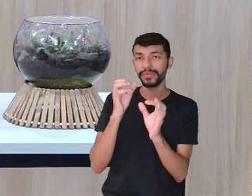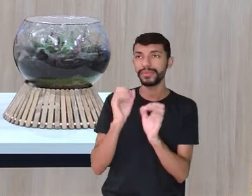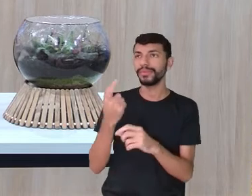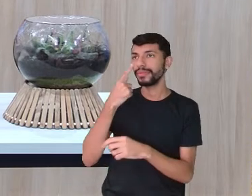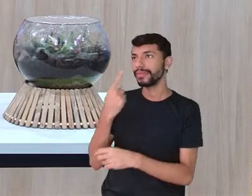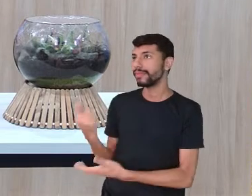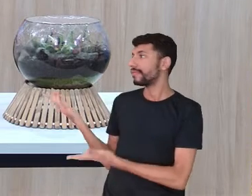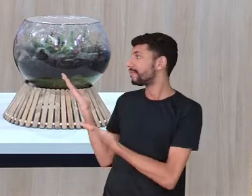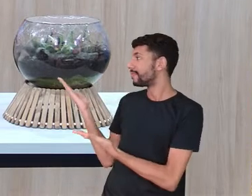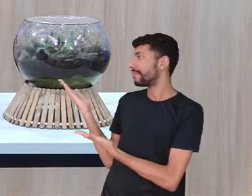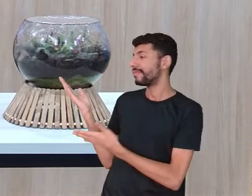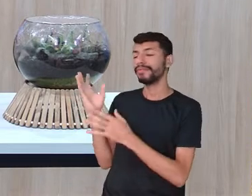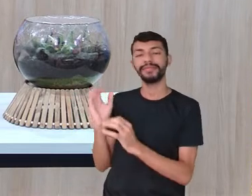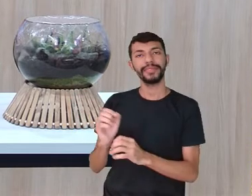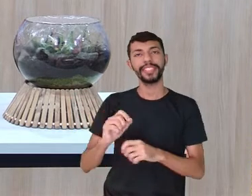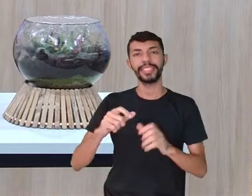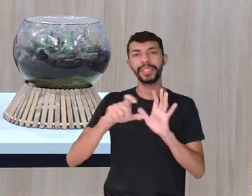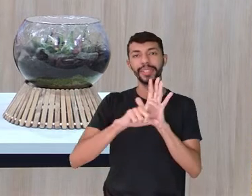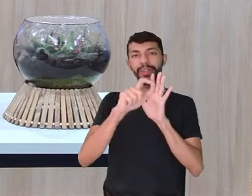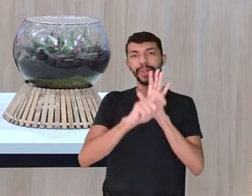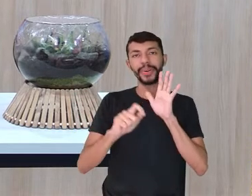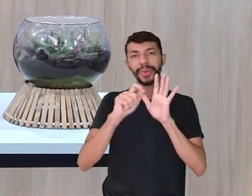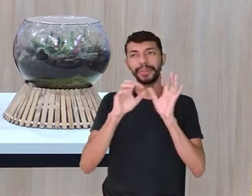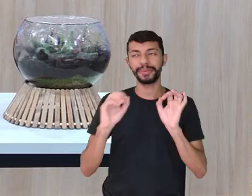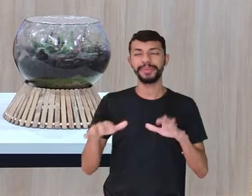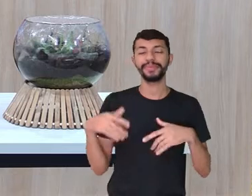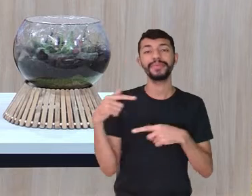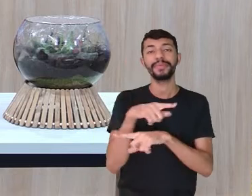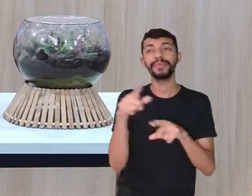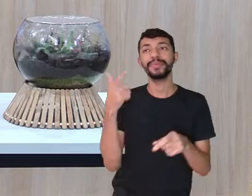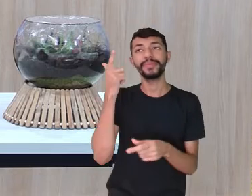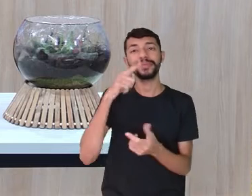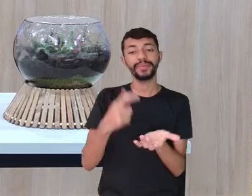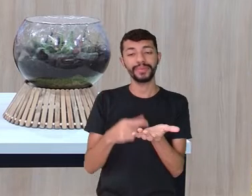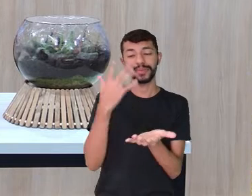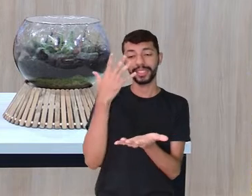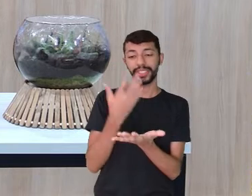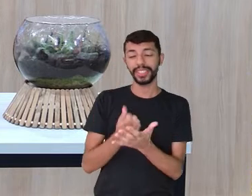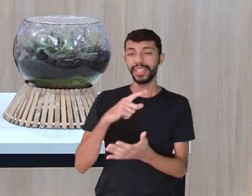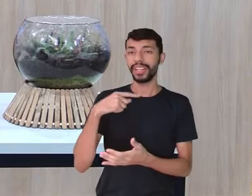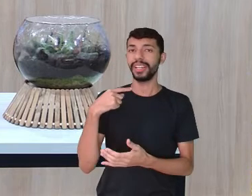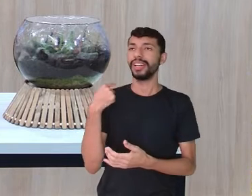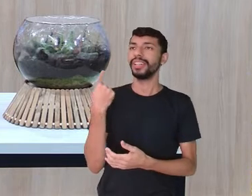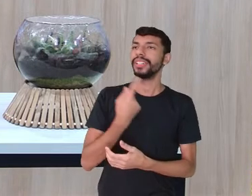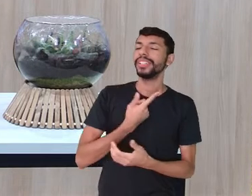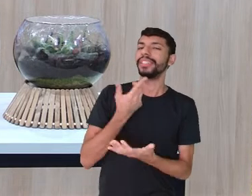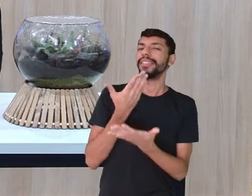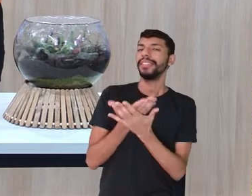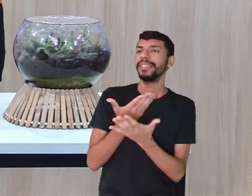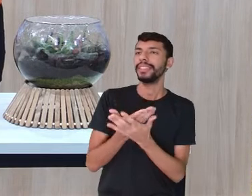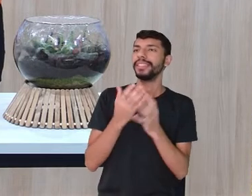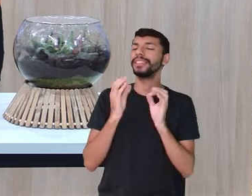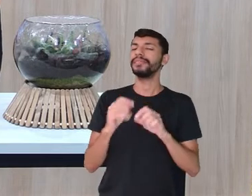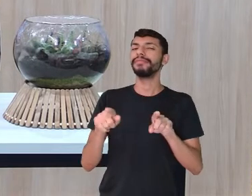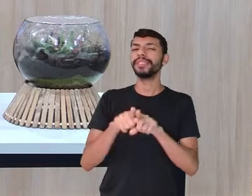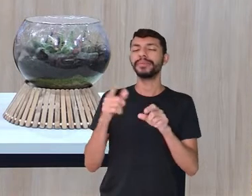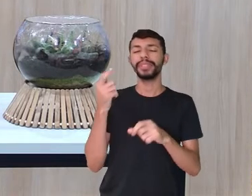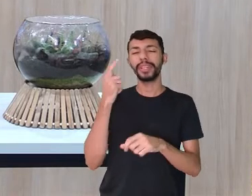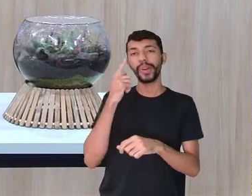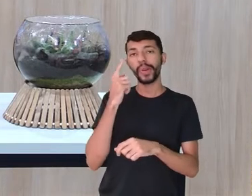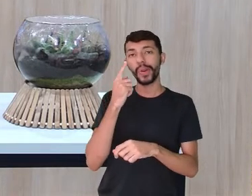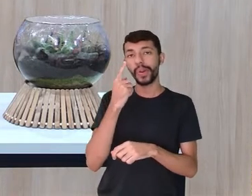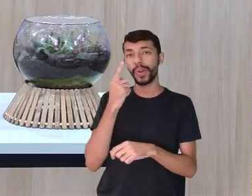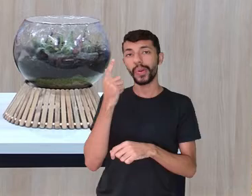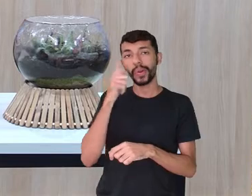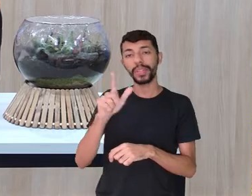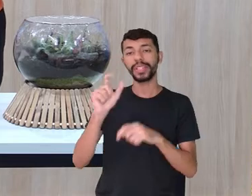aí na telinha de vocês o QR Code, para que vocês baixem as nossas aulas, para que vocês possam assistir em tempo hábil